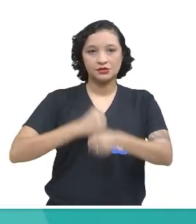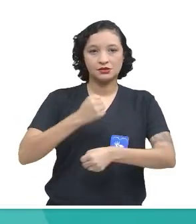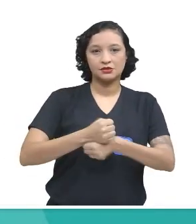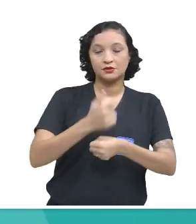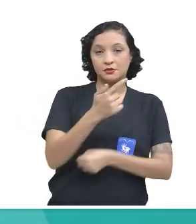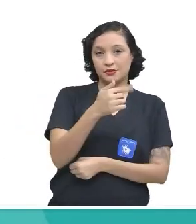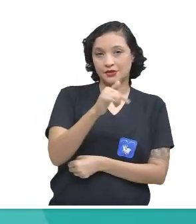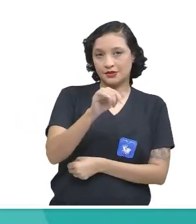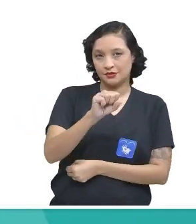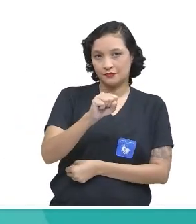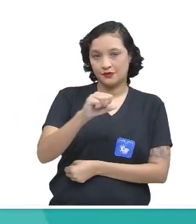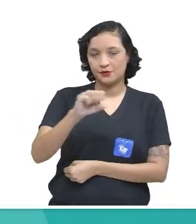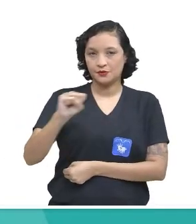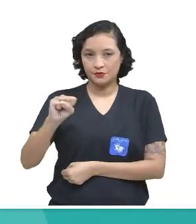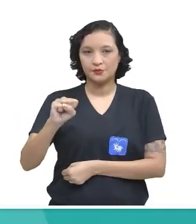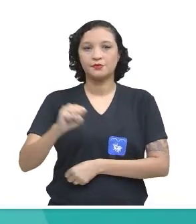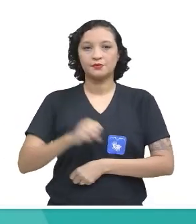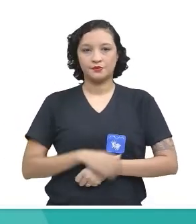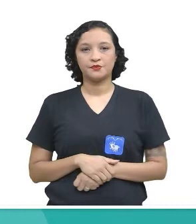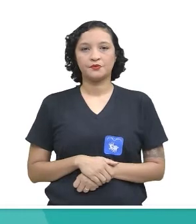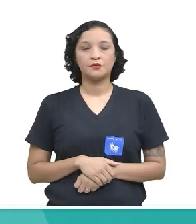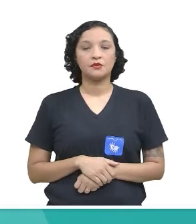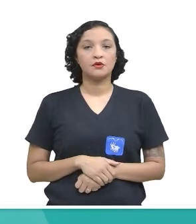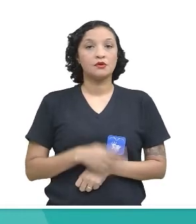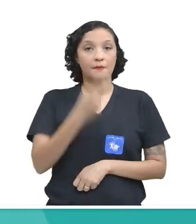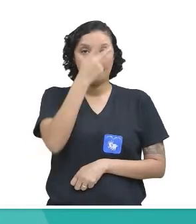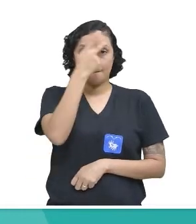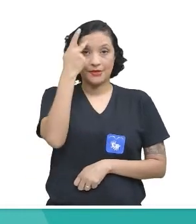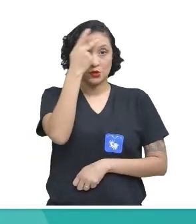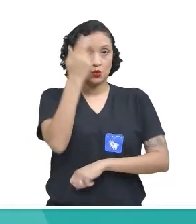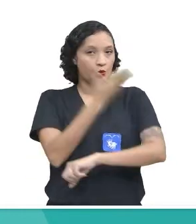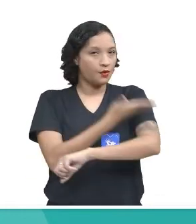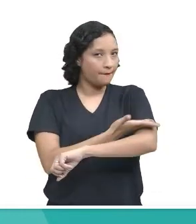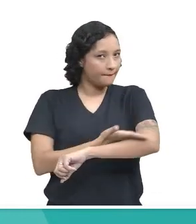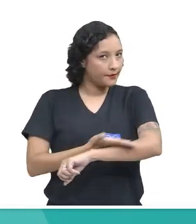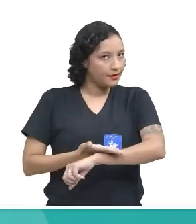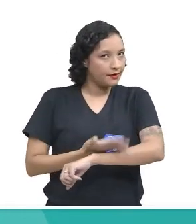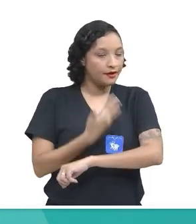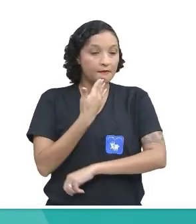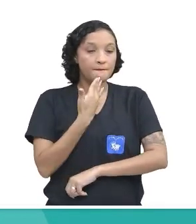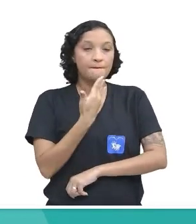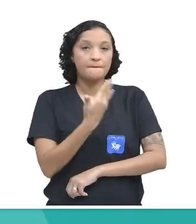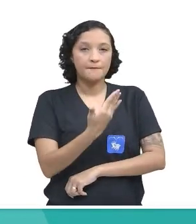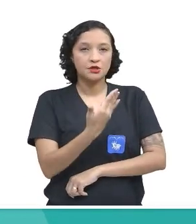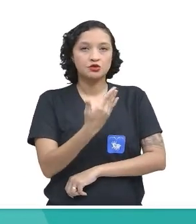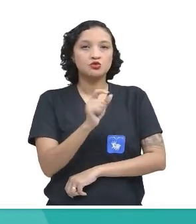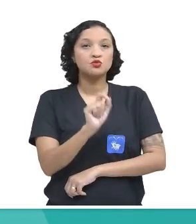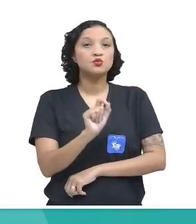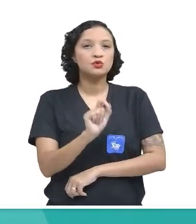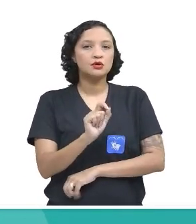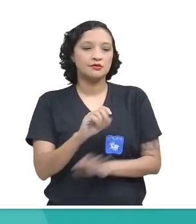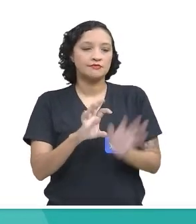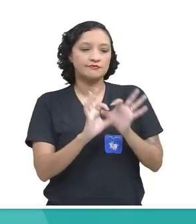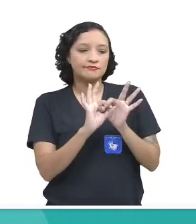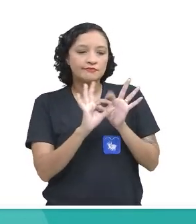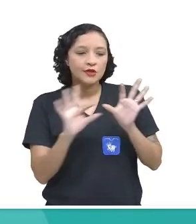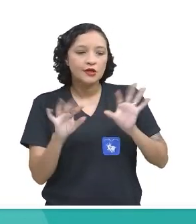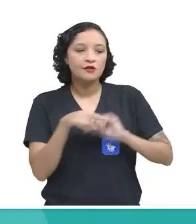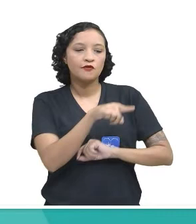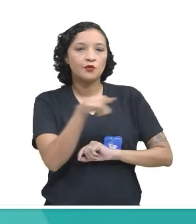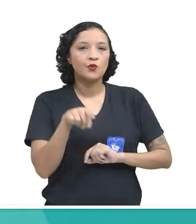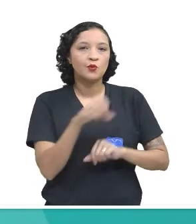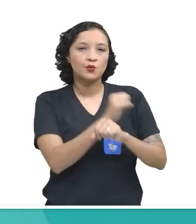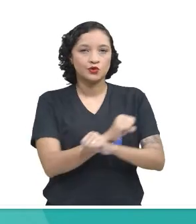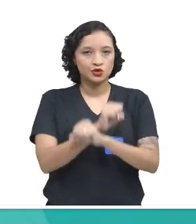1798, quando os senhores brancos, atendendo ao pedido de seus escravos, permitiram a organização de